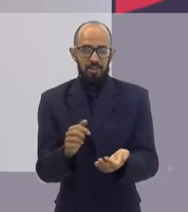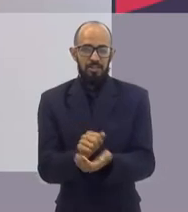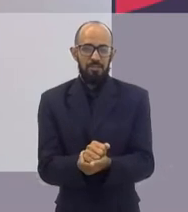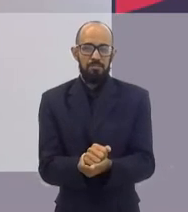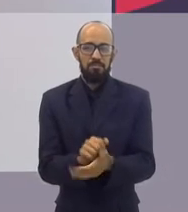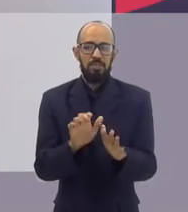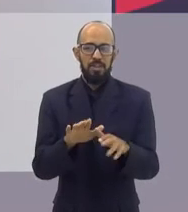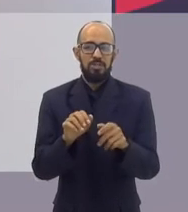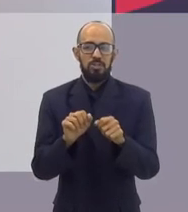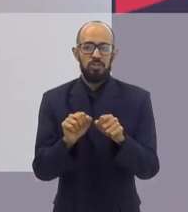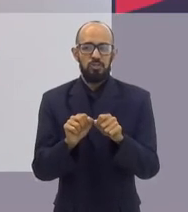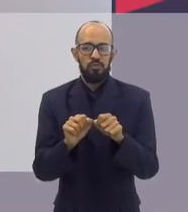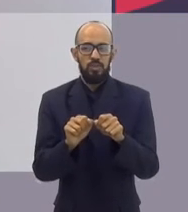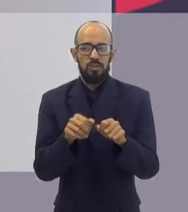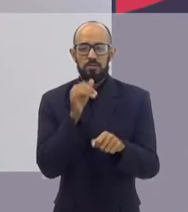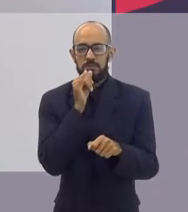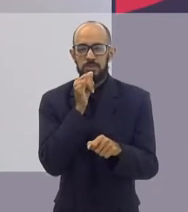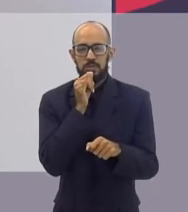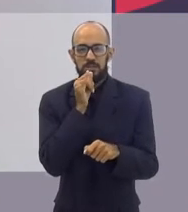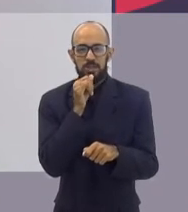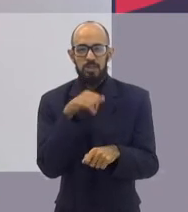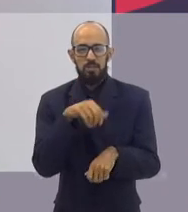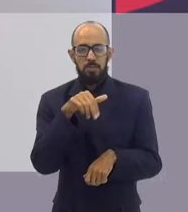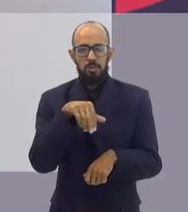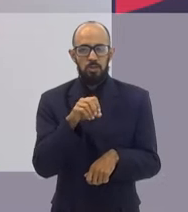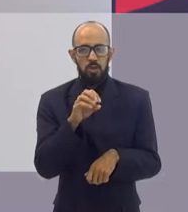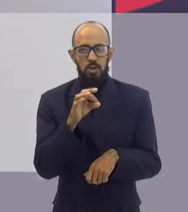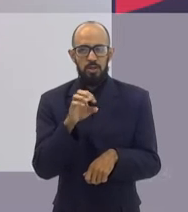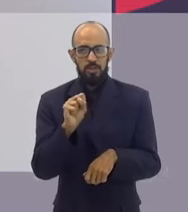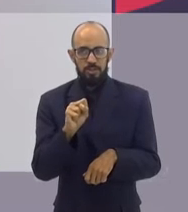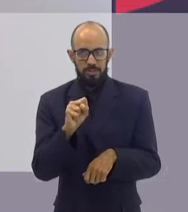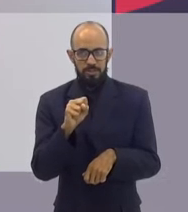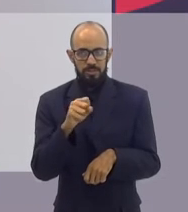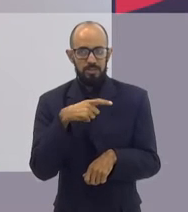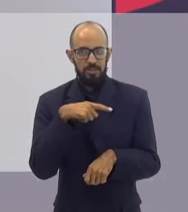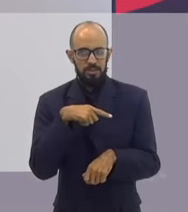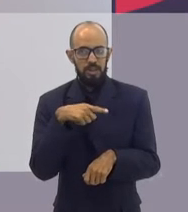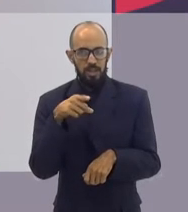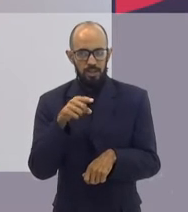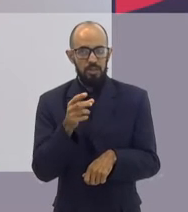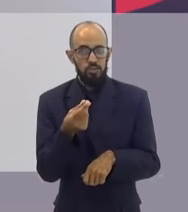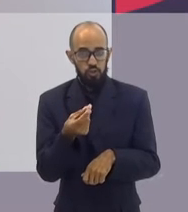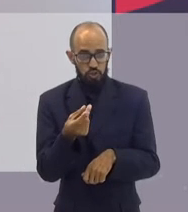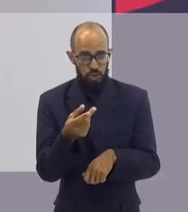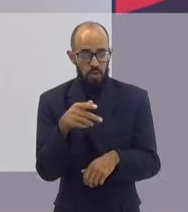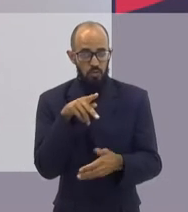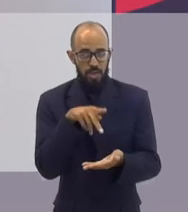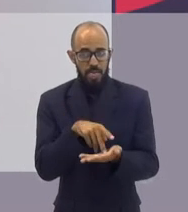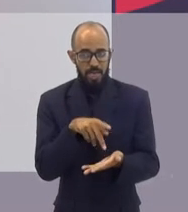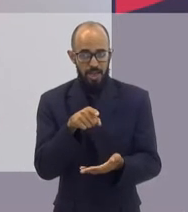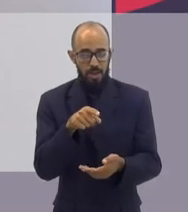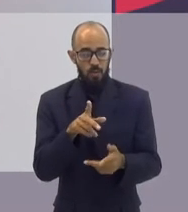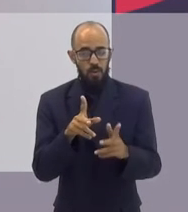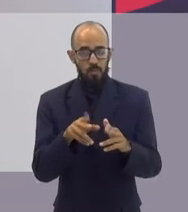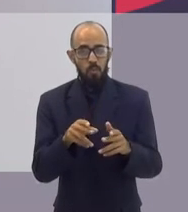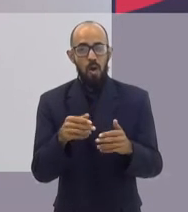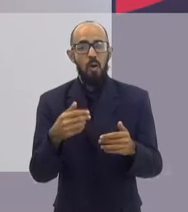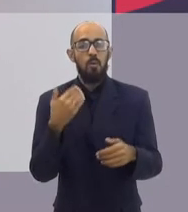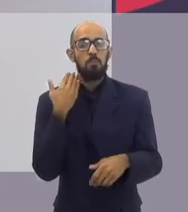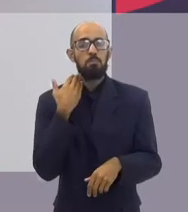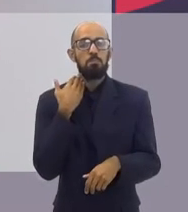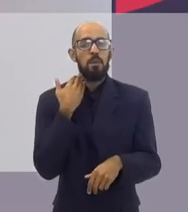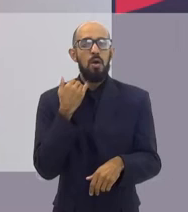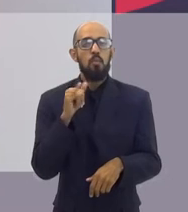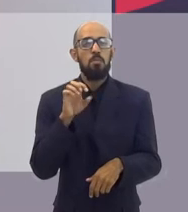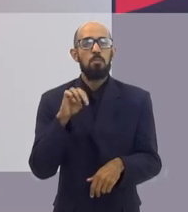nas notas. Então, nas notas aparecem, né? Eu vi que tem notinha de dinheiro que nem o Banco Imobiliário,